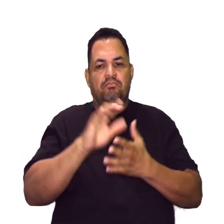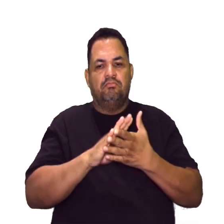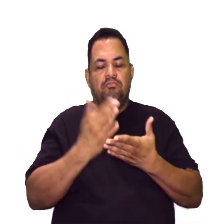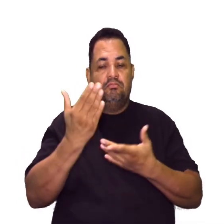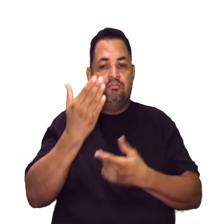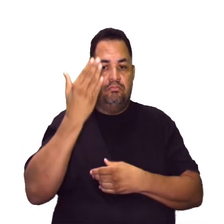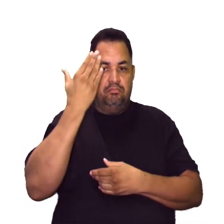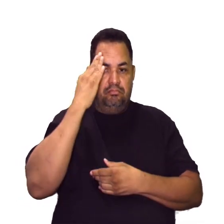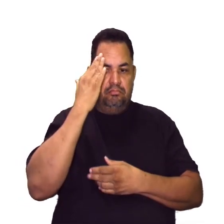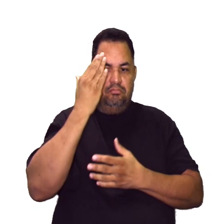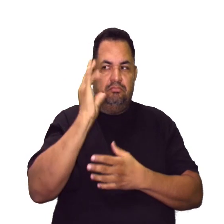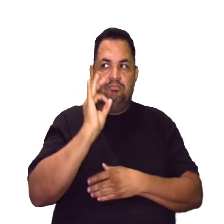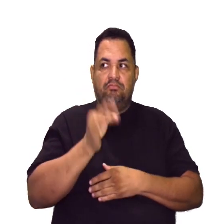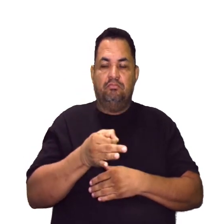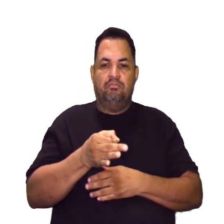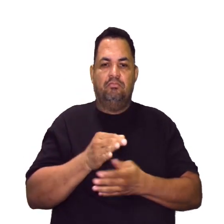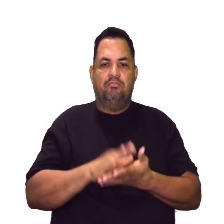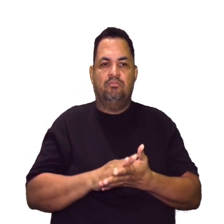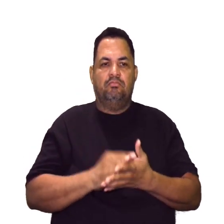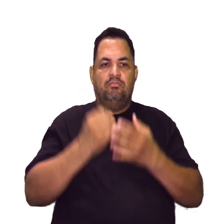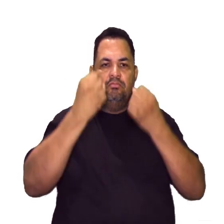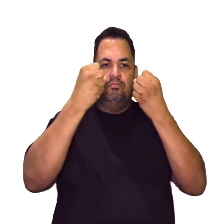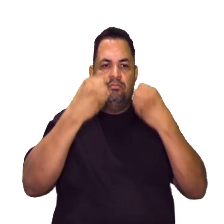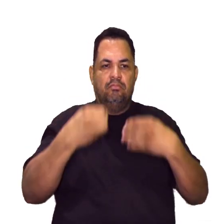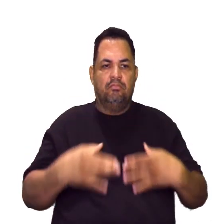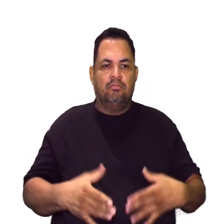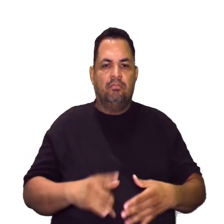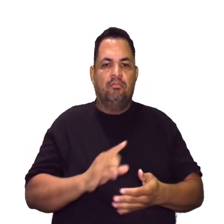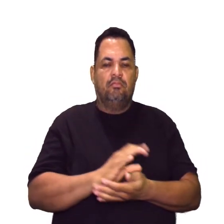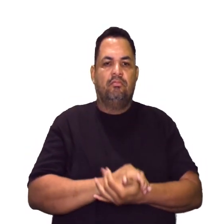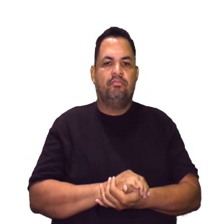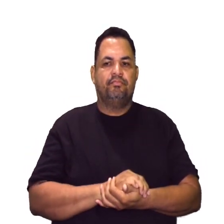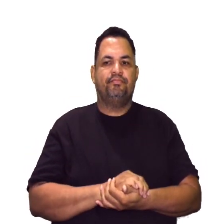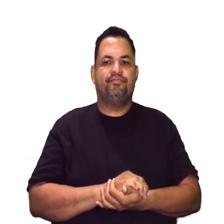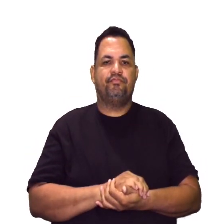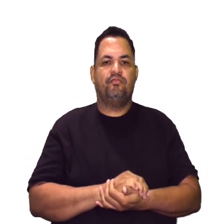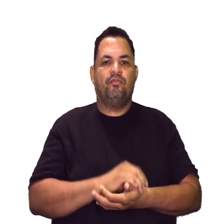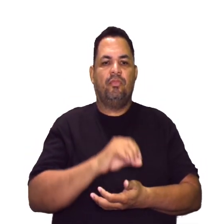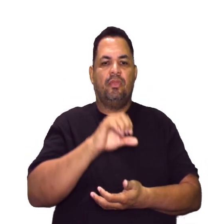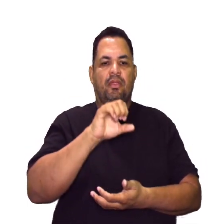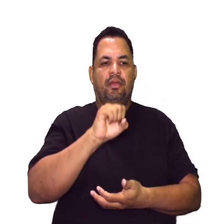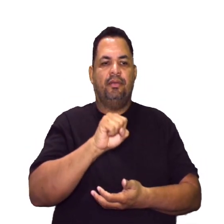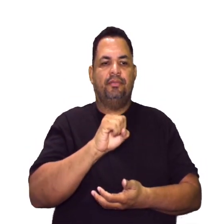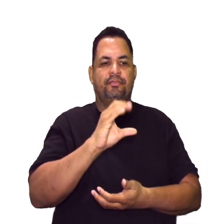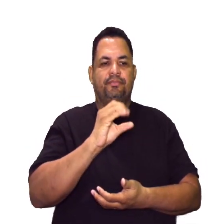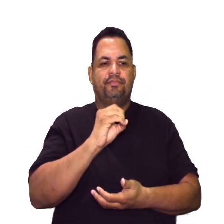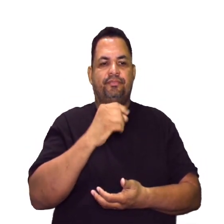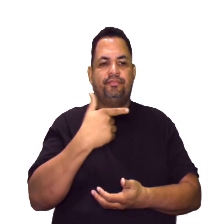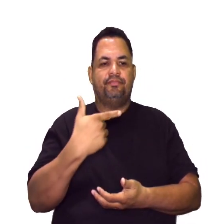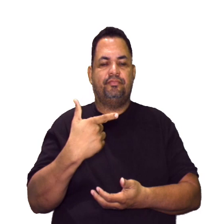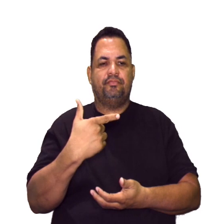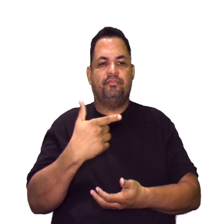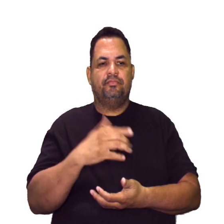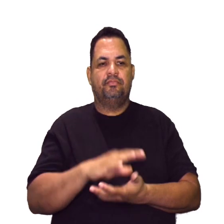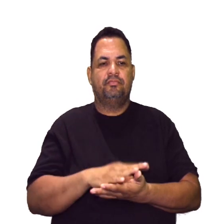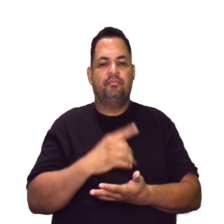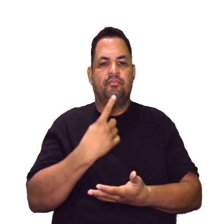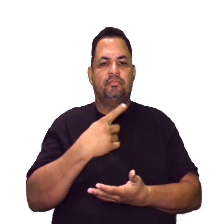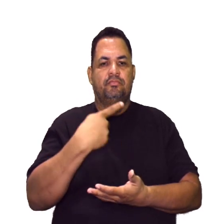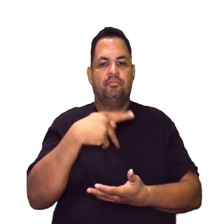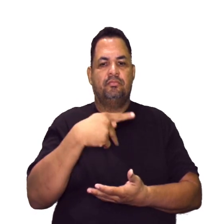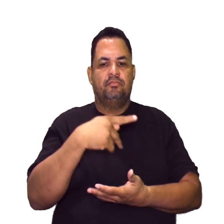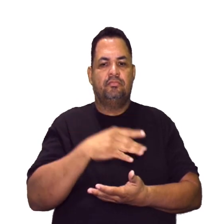e vai acertando. No comentário, exatamente aqui, ó, SO2, um par de